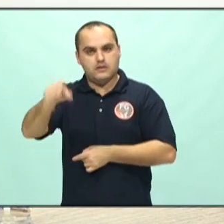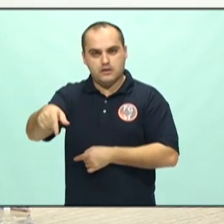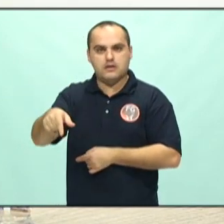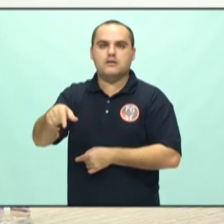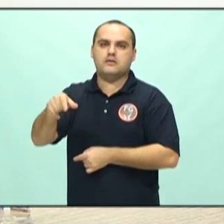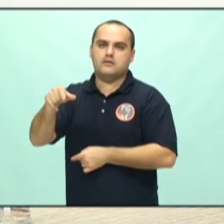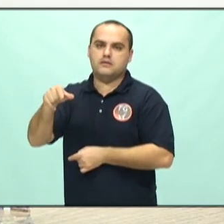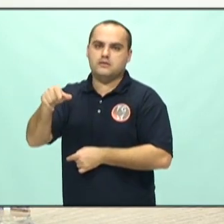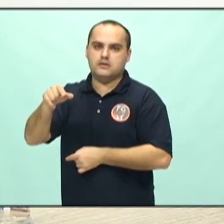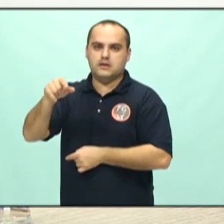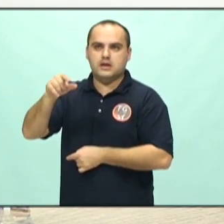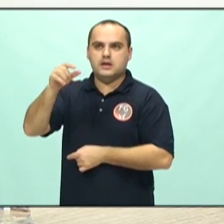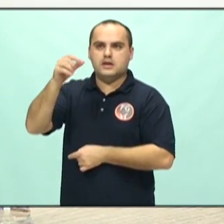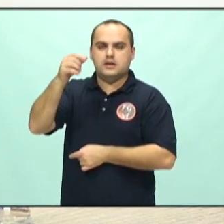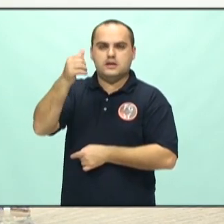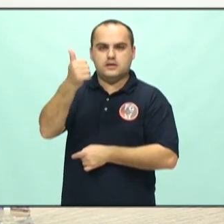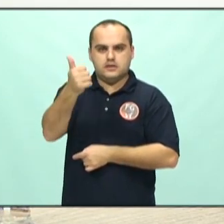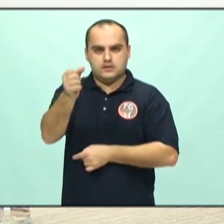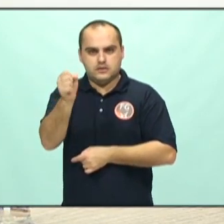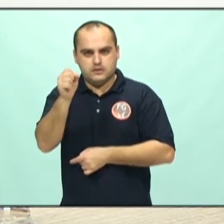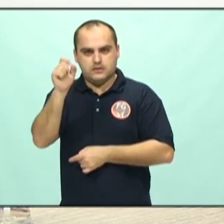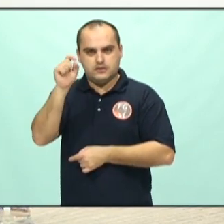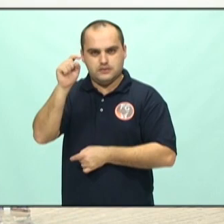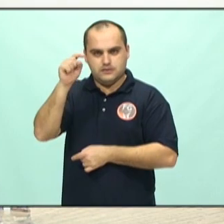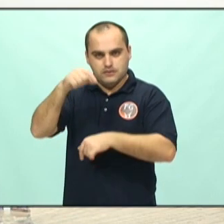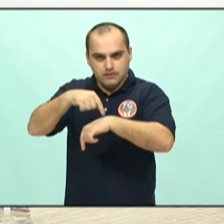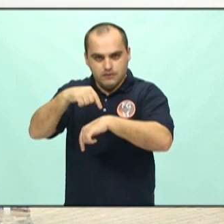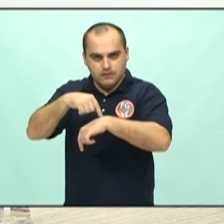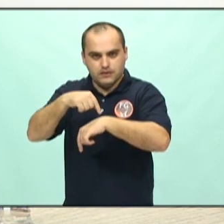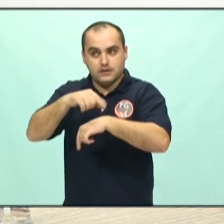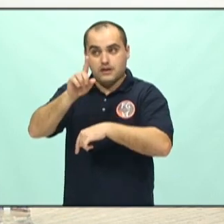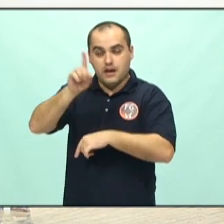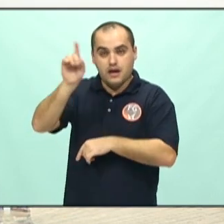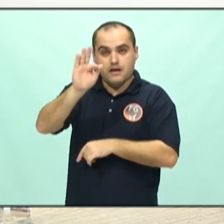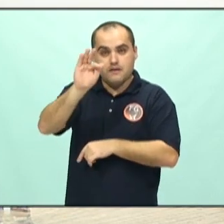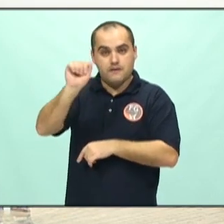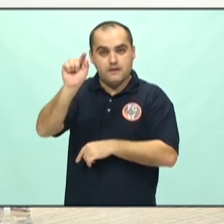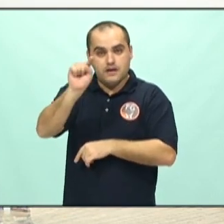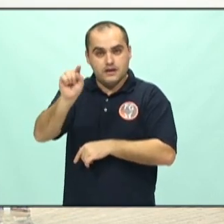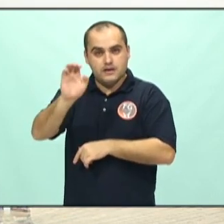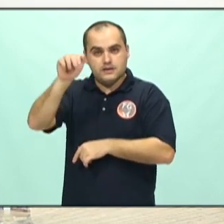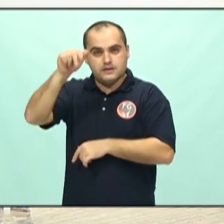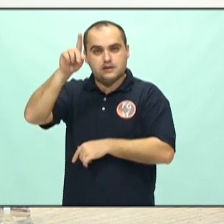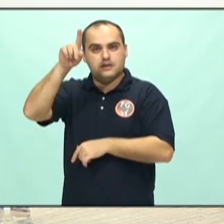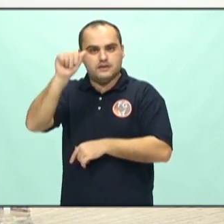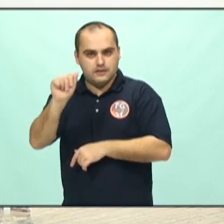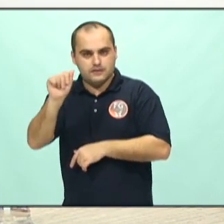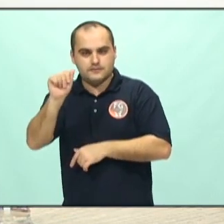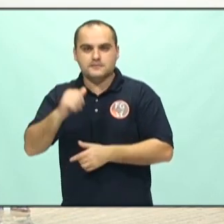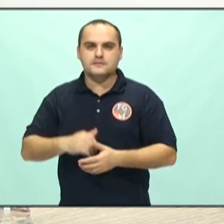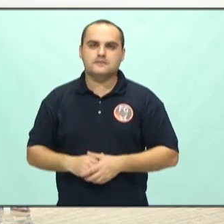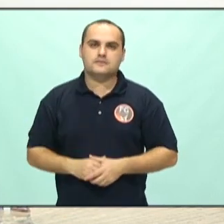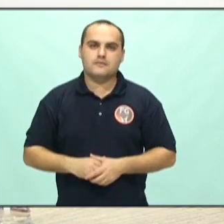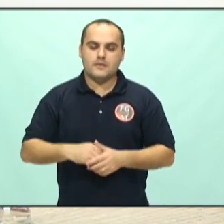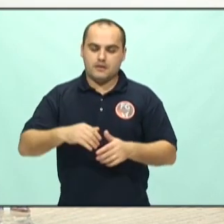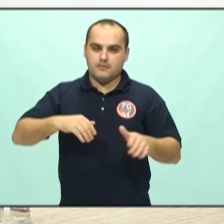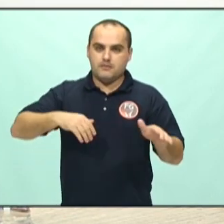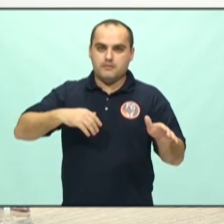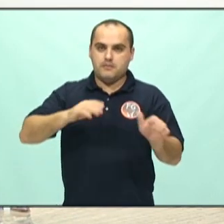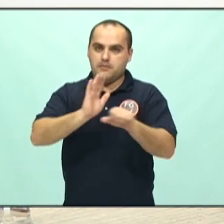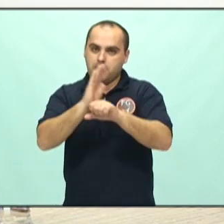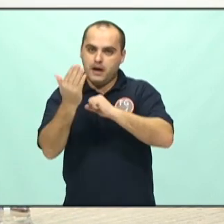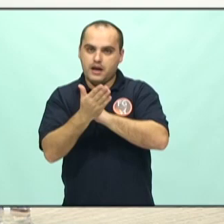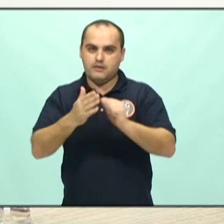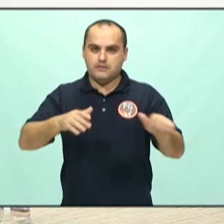11 horas lá na sede recreativa da Sociedade Fazenda, no bairro Praia Brava. Os convites, eles podem ser